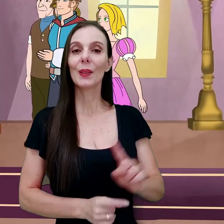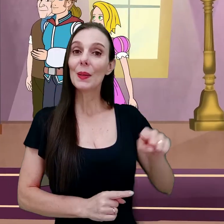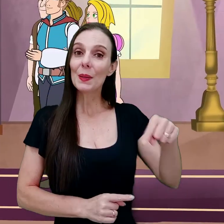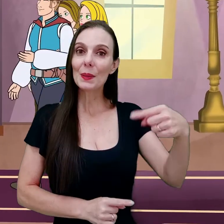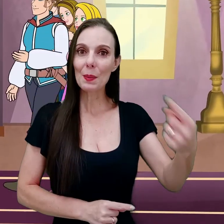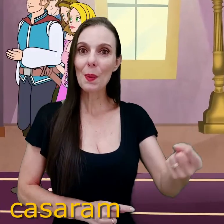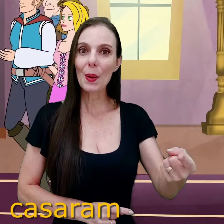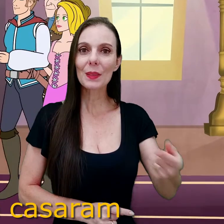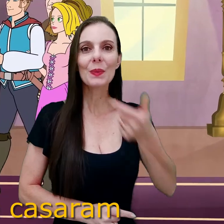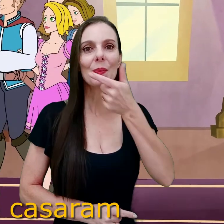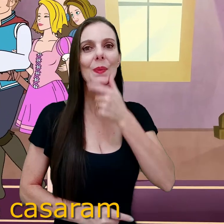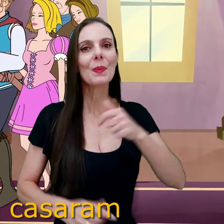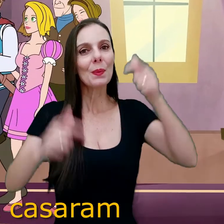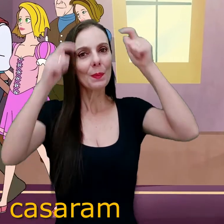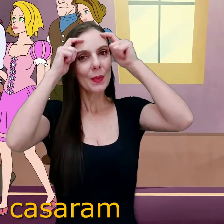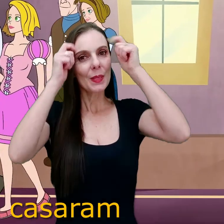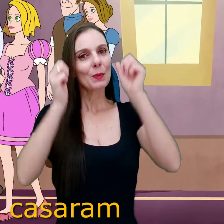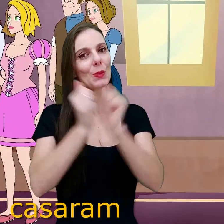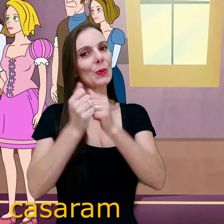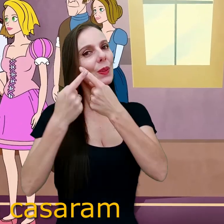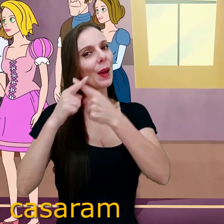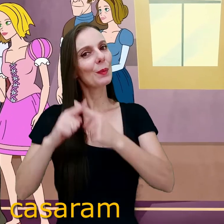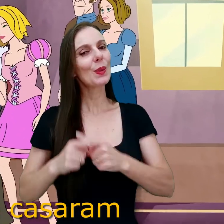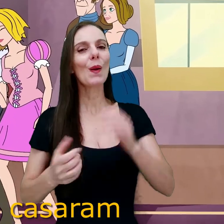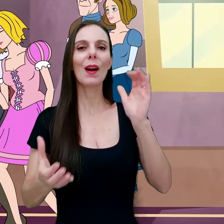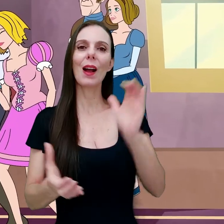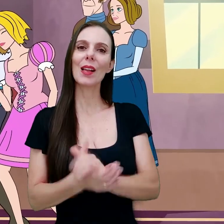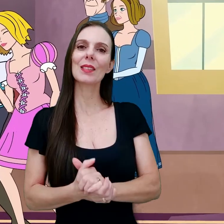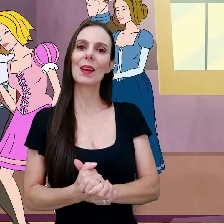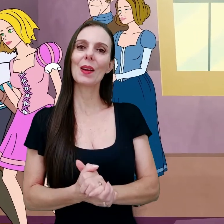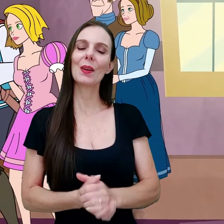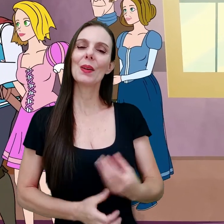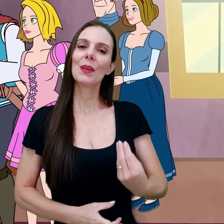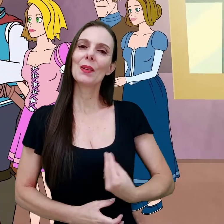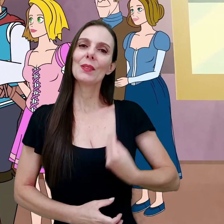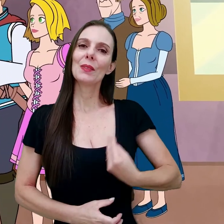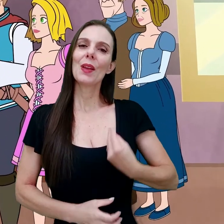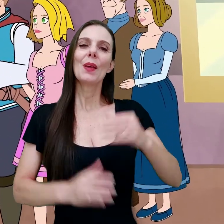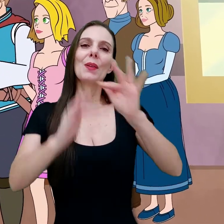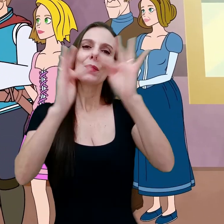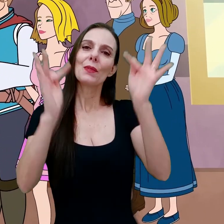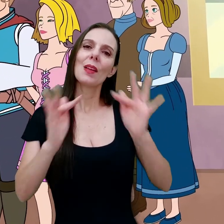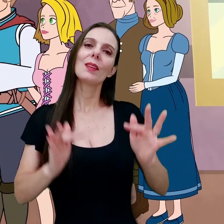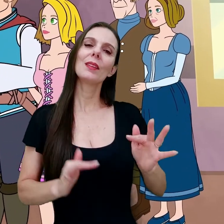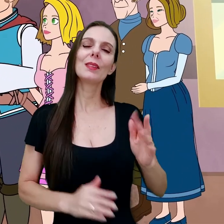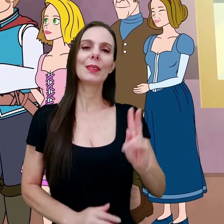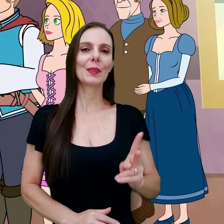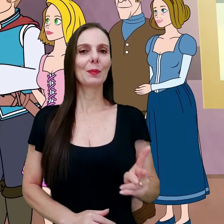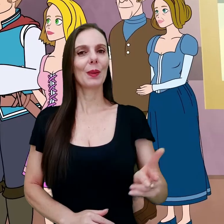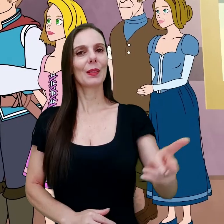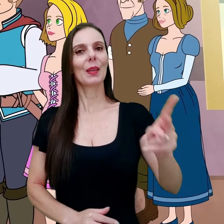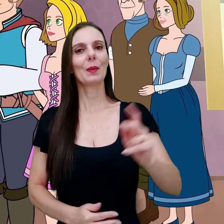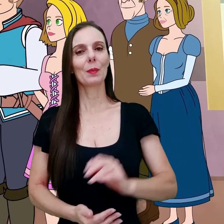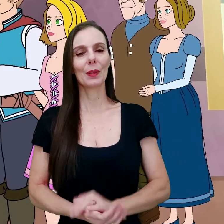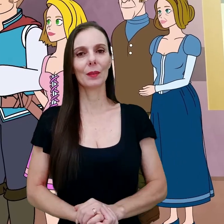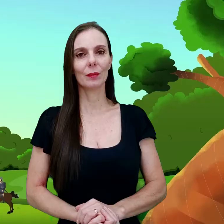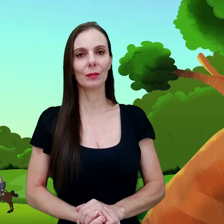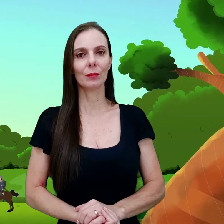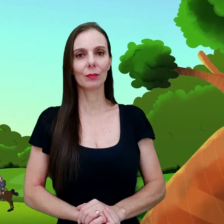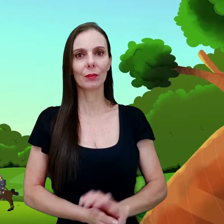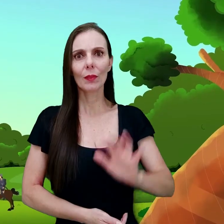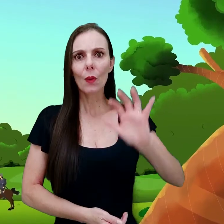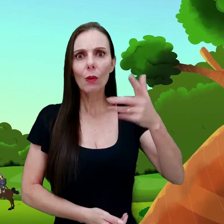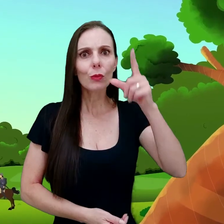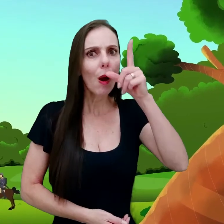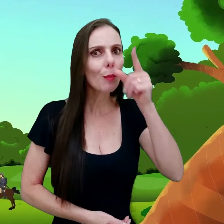Logo depois, o príncipe e Rapunzel se casaram e eles viveram felizes para sempre. Mas